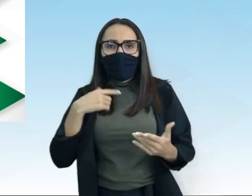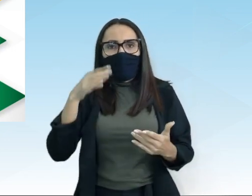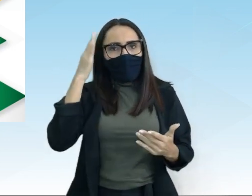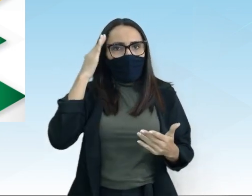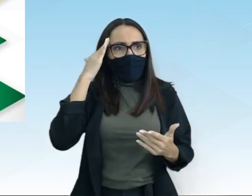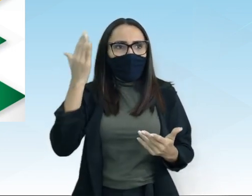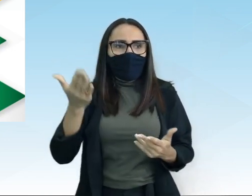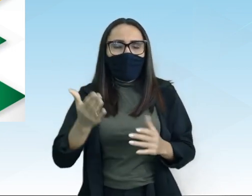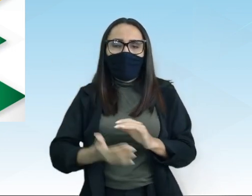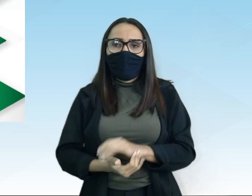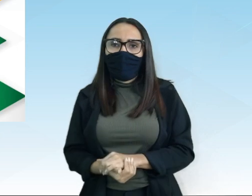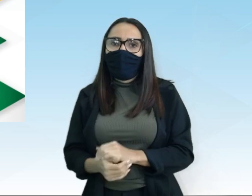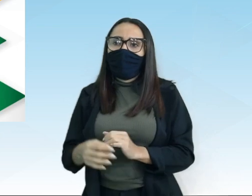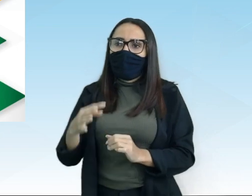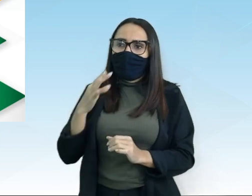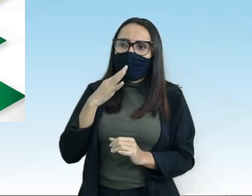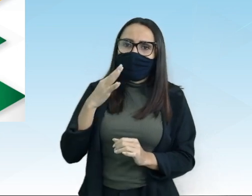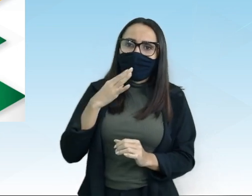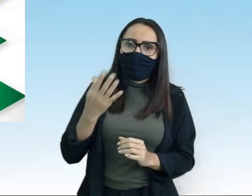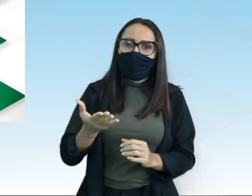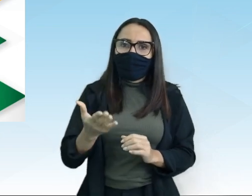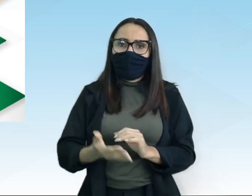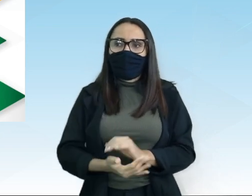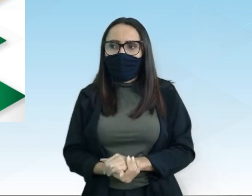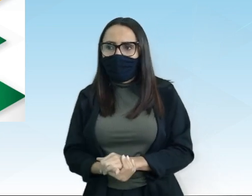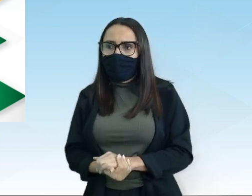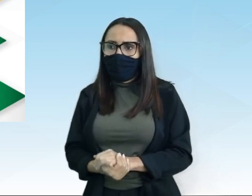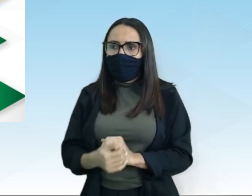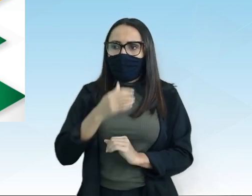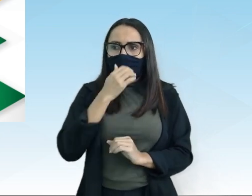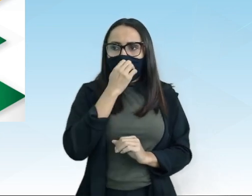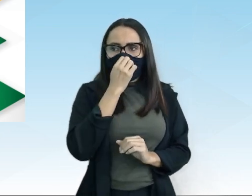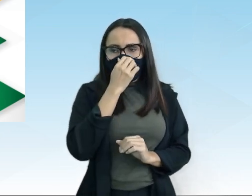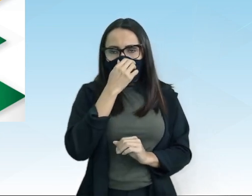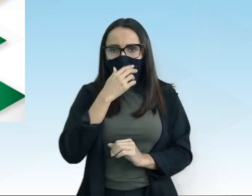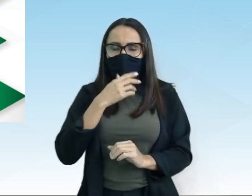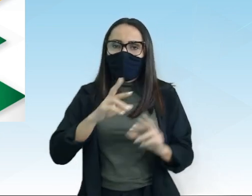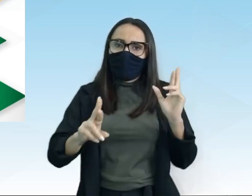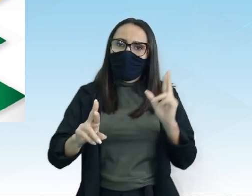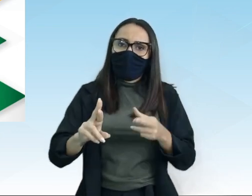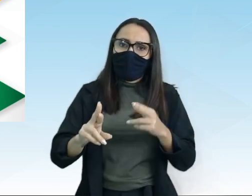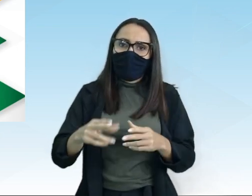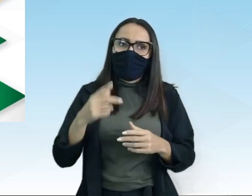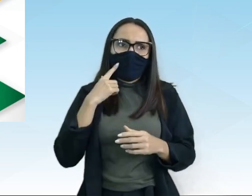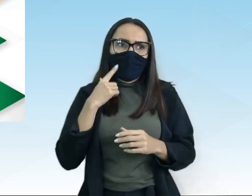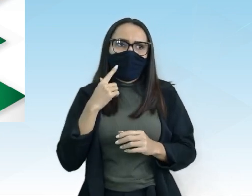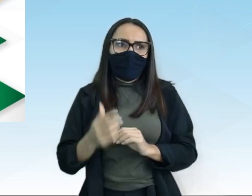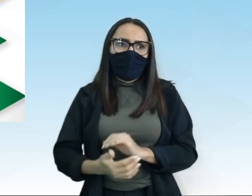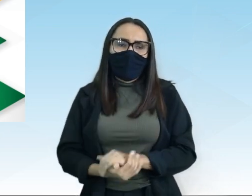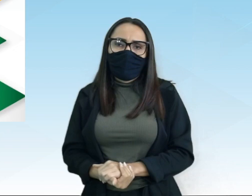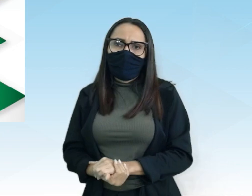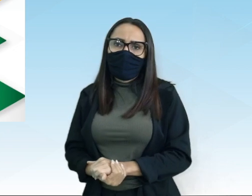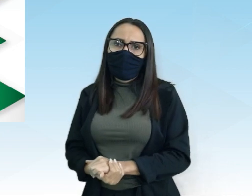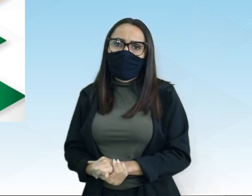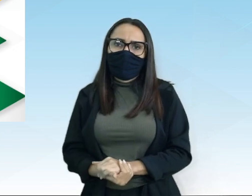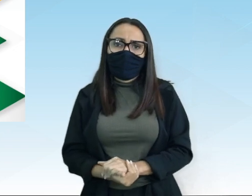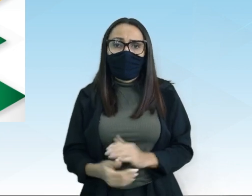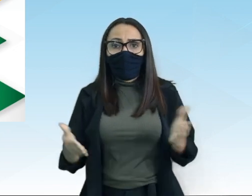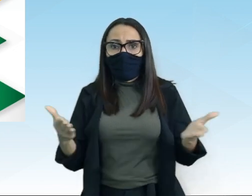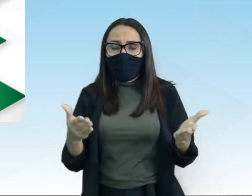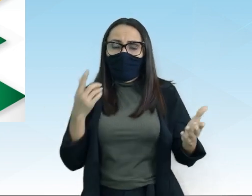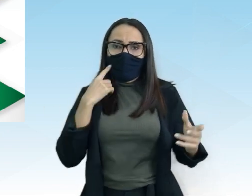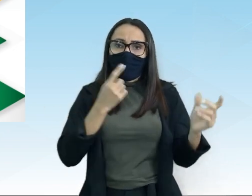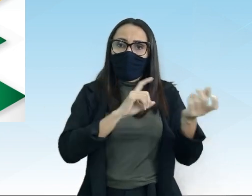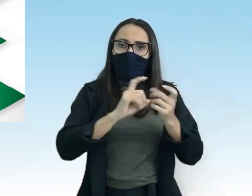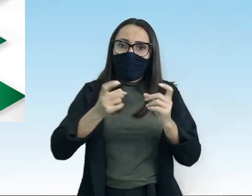entendam isso, conhecer, certo? A língua e as suas representações. Vamos lá aqui. Hoje nós debatemos